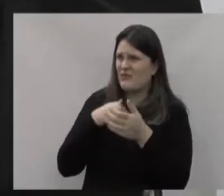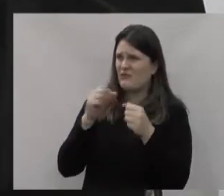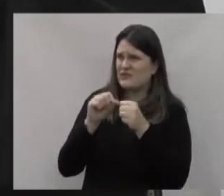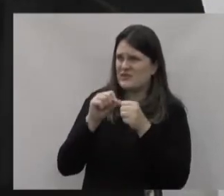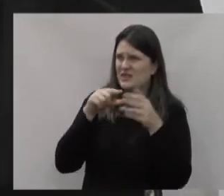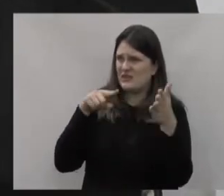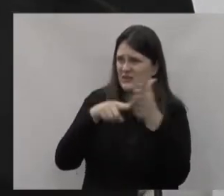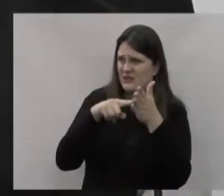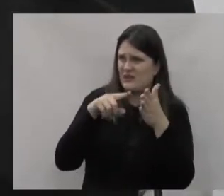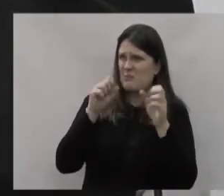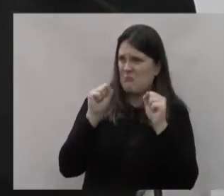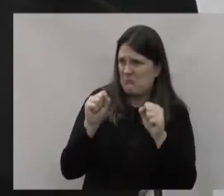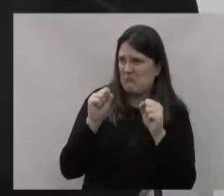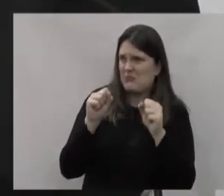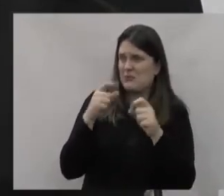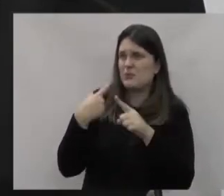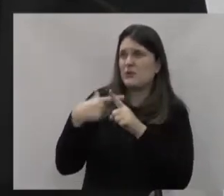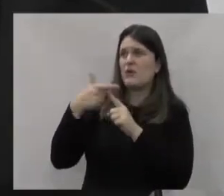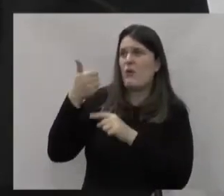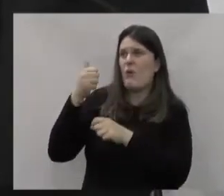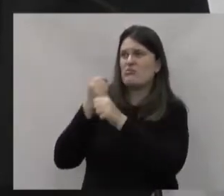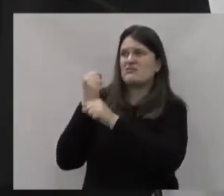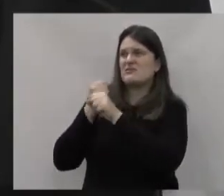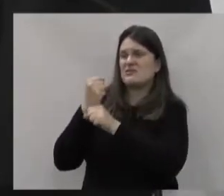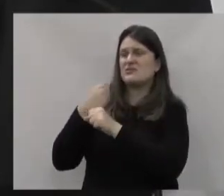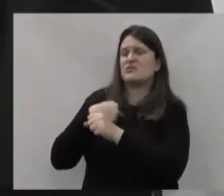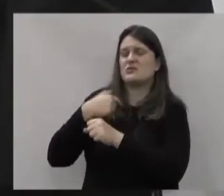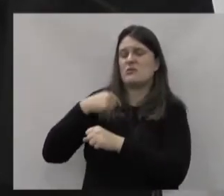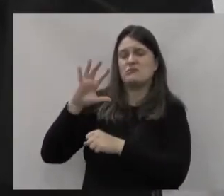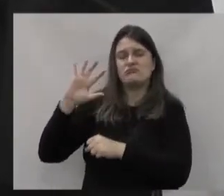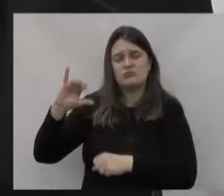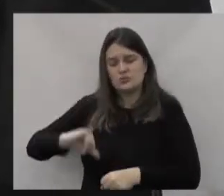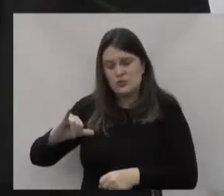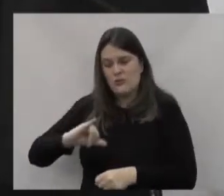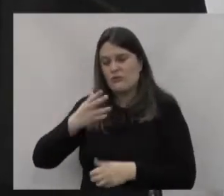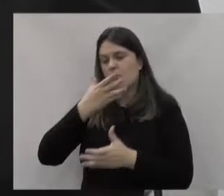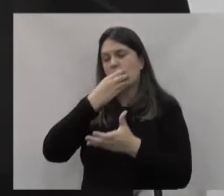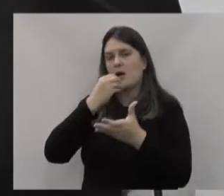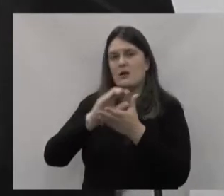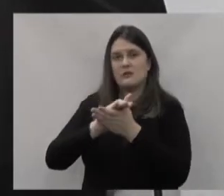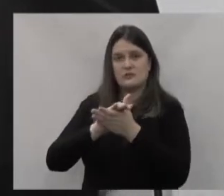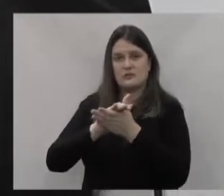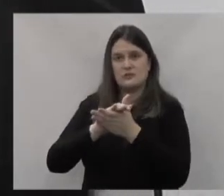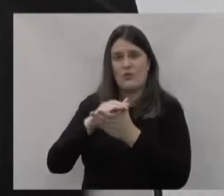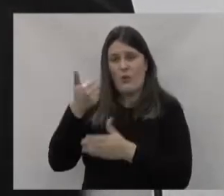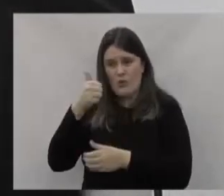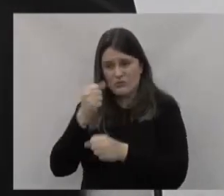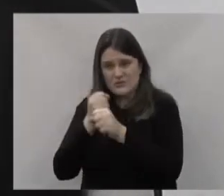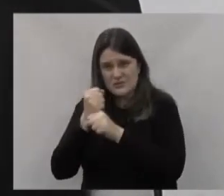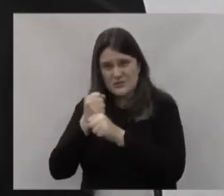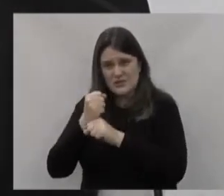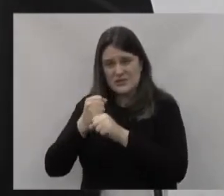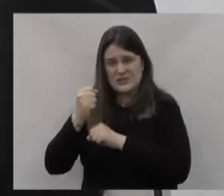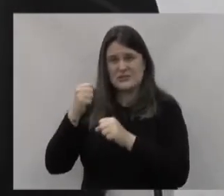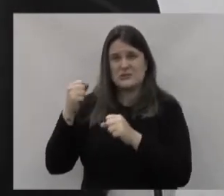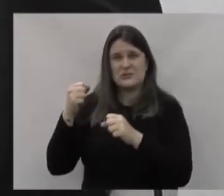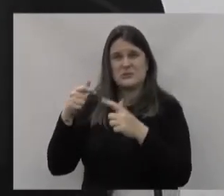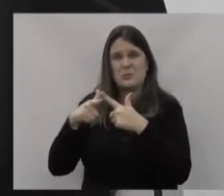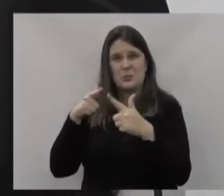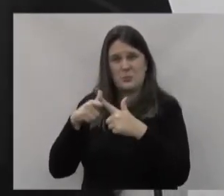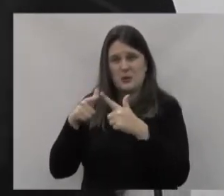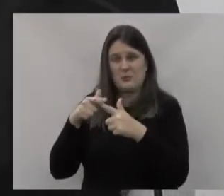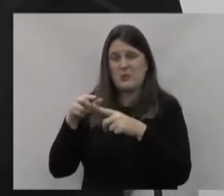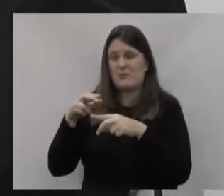denúncia. Porque há 11 anos ela já apanhava desse sujeito. Há 11 anos ela era agredida, mas, para não romper